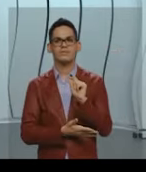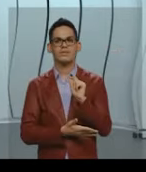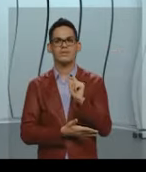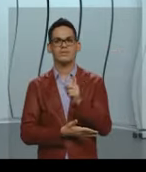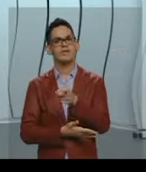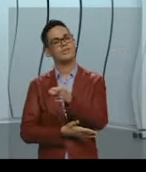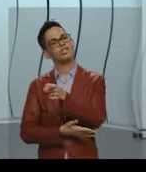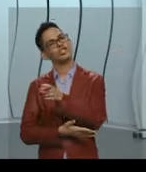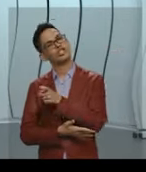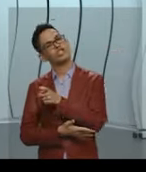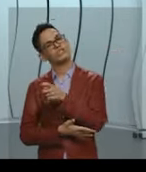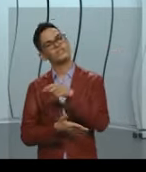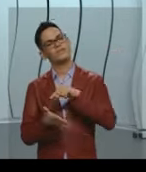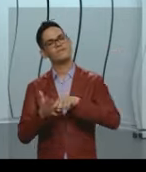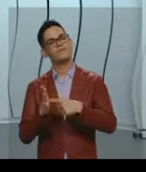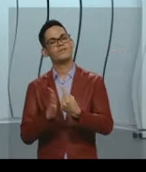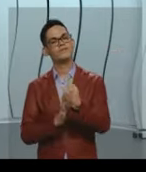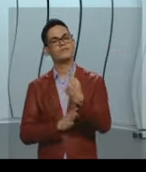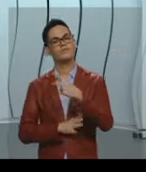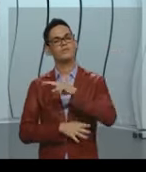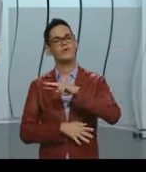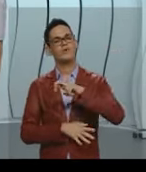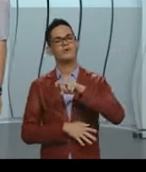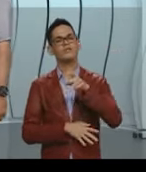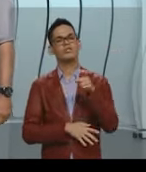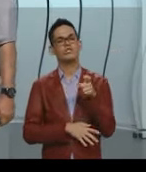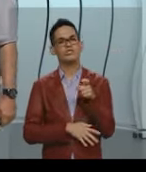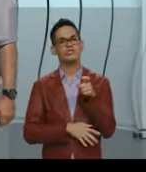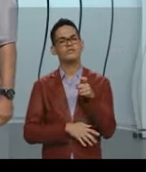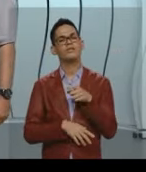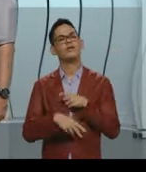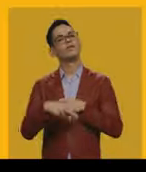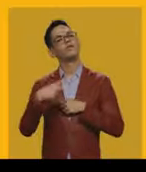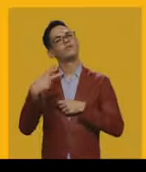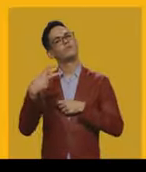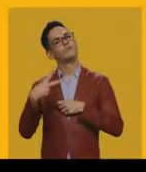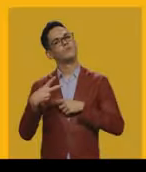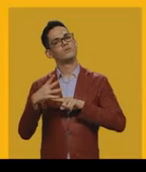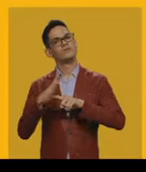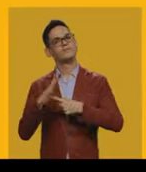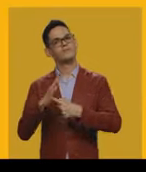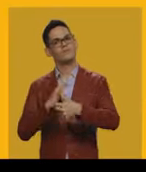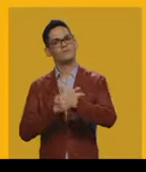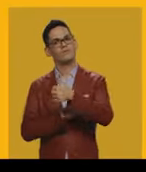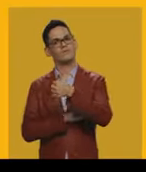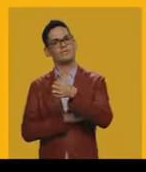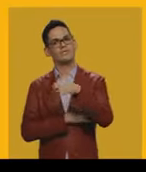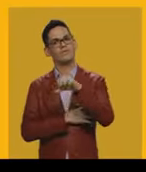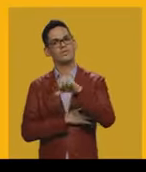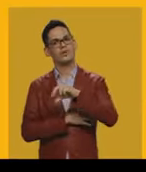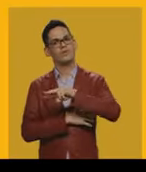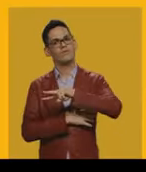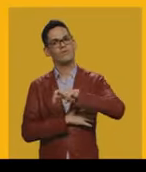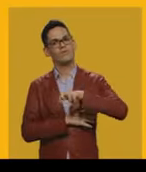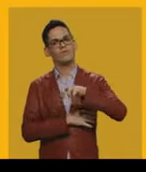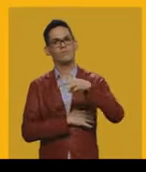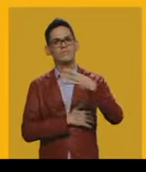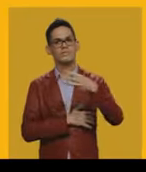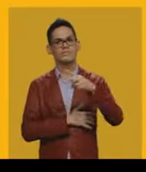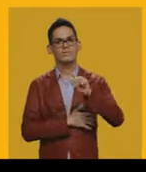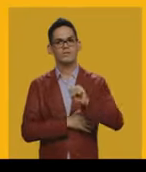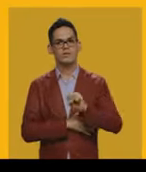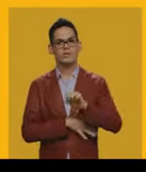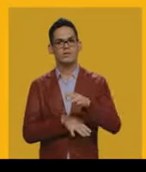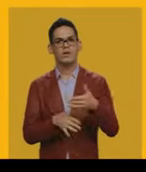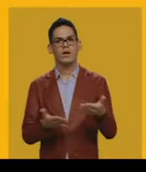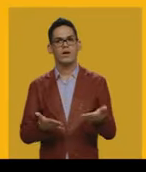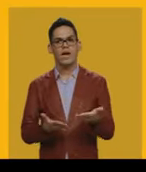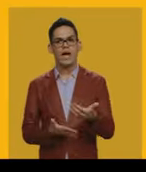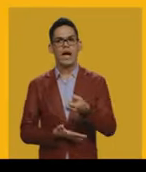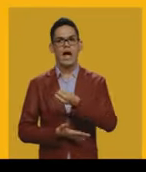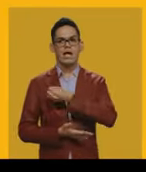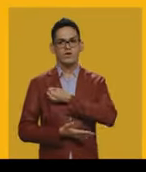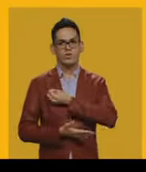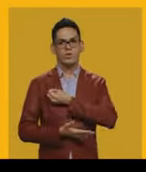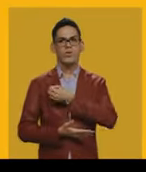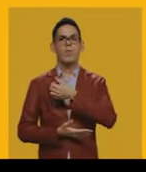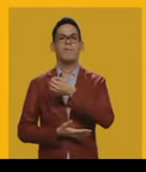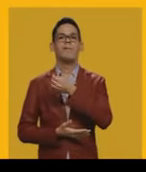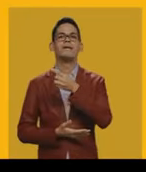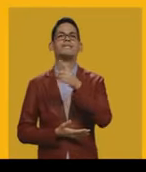x vezes 1 é x, 2 vezes 19, 38. Então, a turma D possui 38